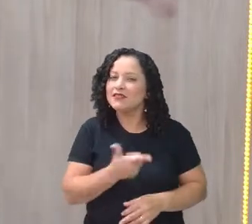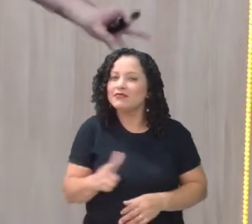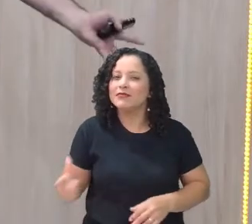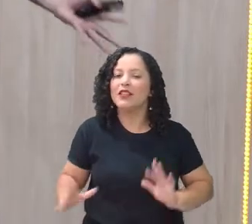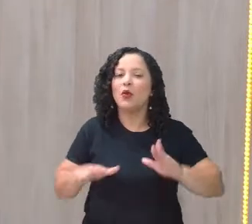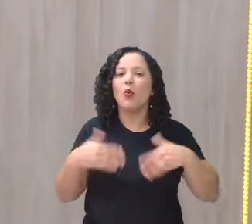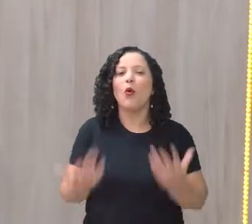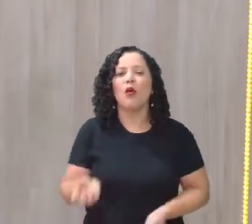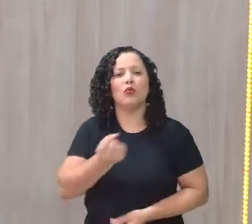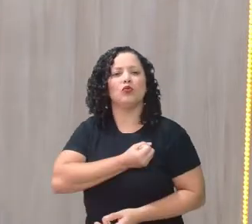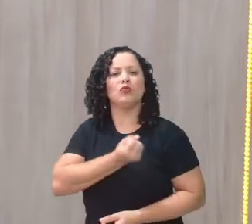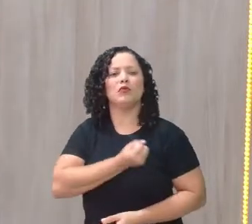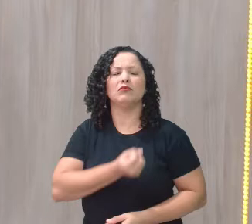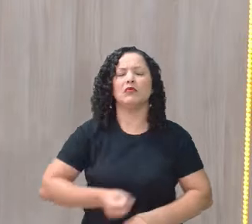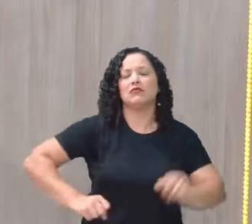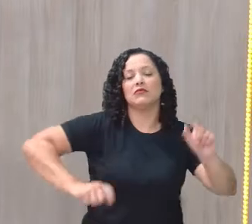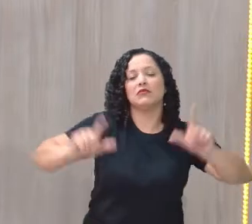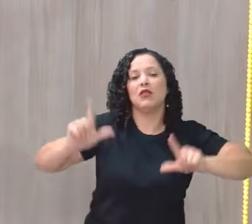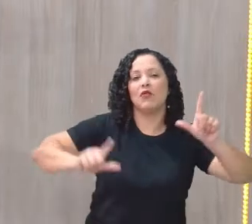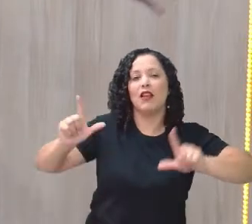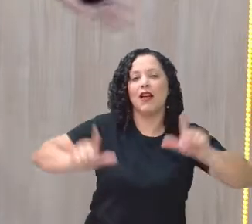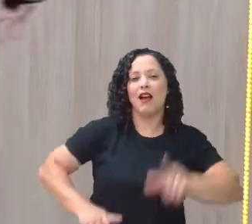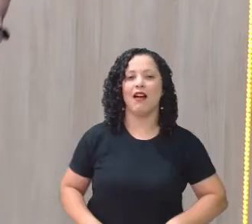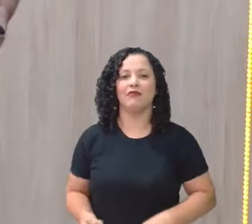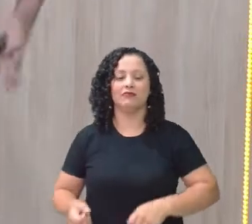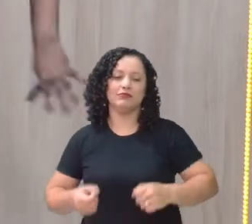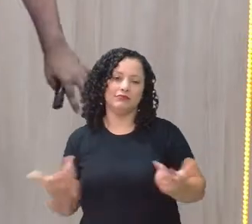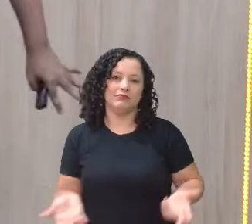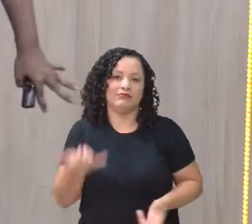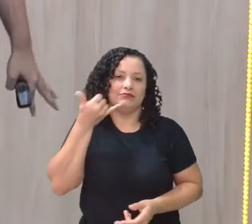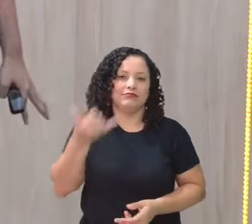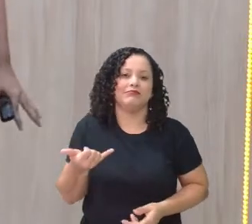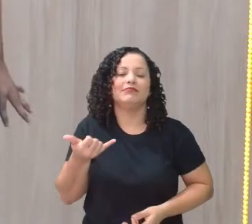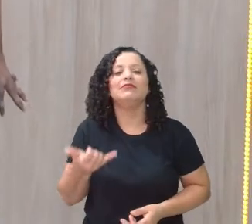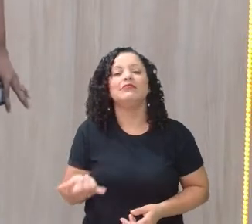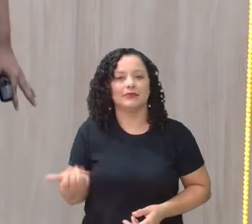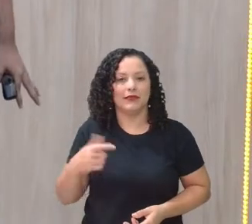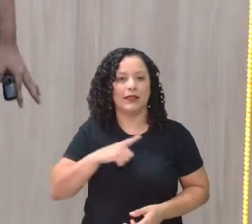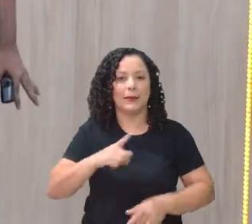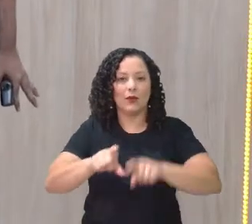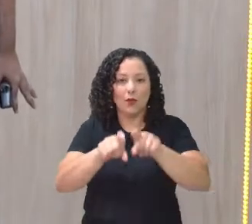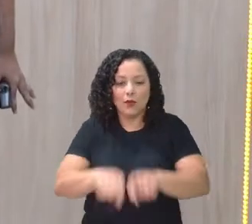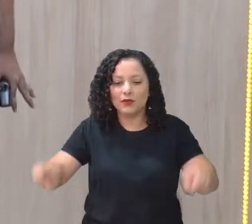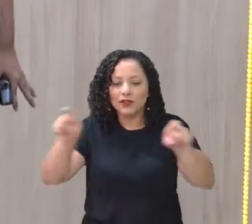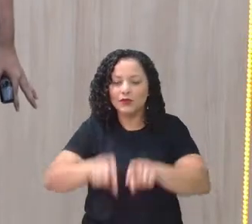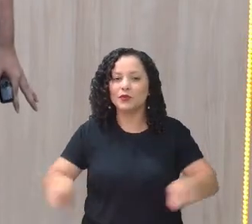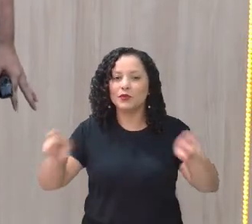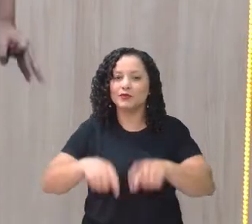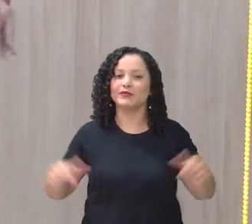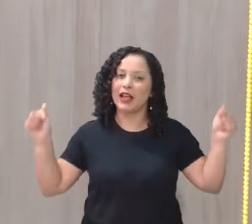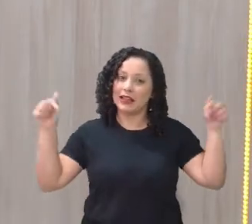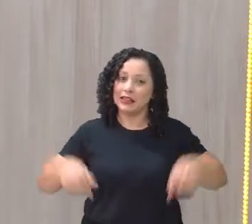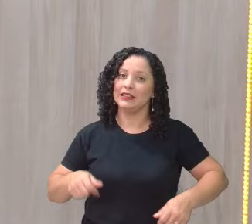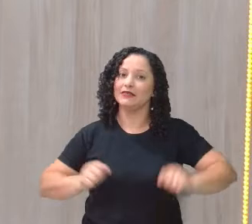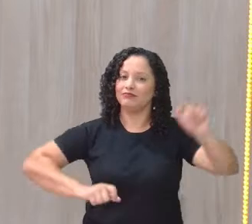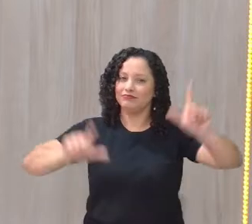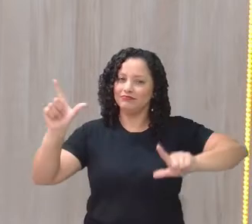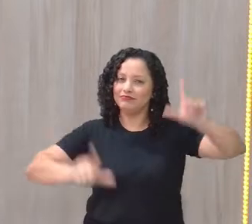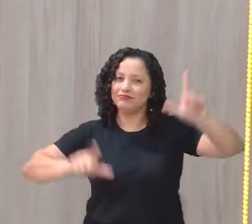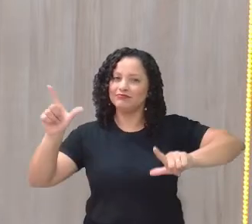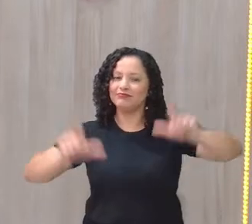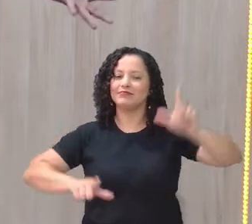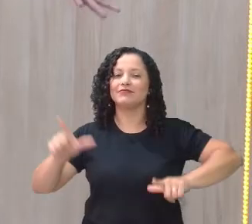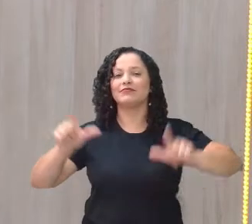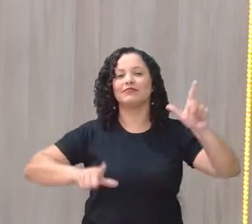está nos assistindo, é pelo celular, pela TV, pelo computador, enfim. Se for pela TV, né? Estamos aqui na TV Nova Nordeste, você assiste